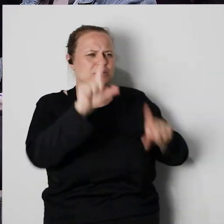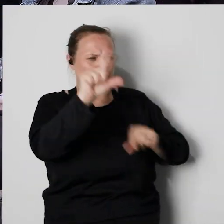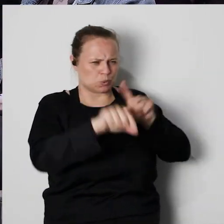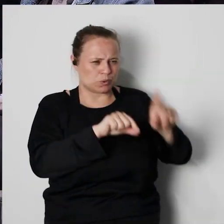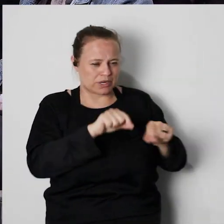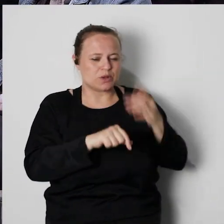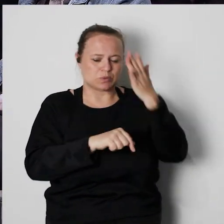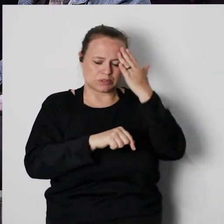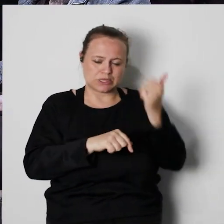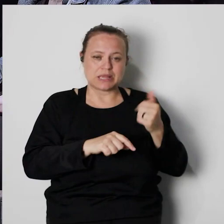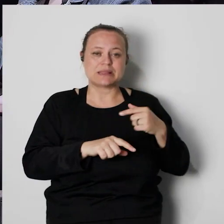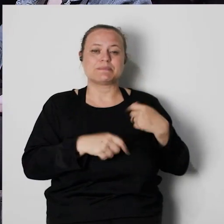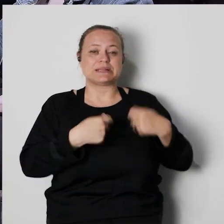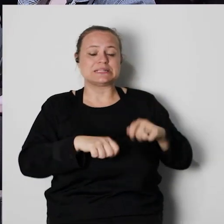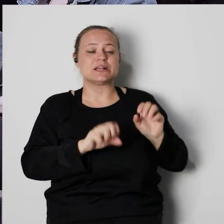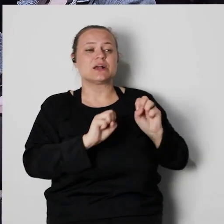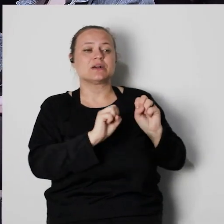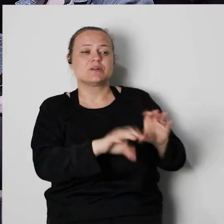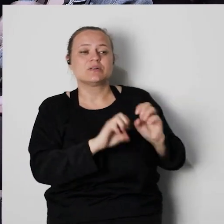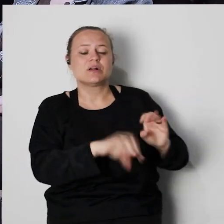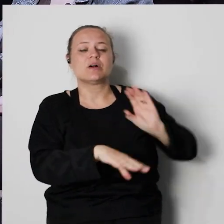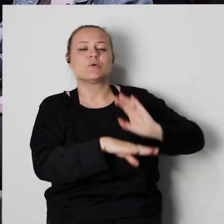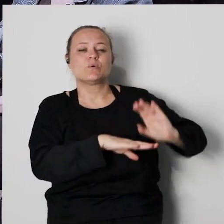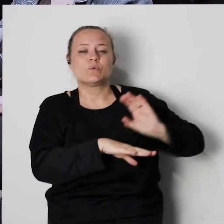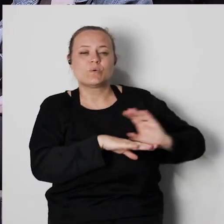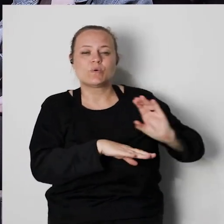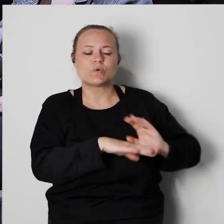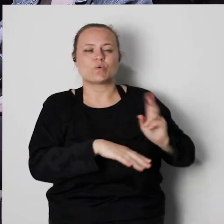lei. E aí eu te pergunto, além dessa necessidade